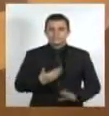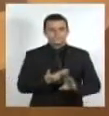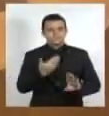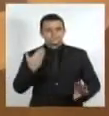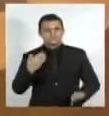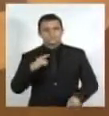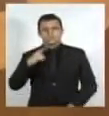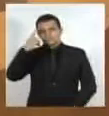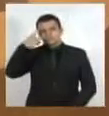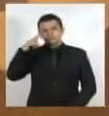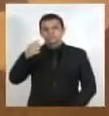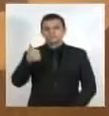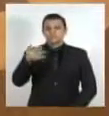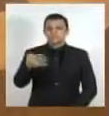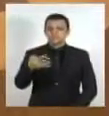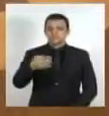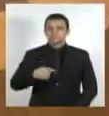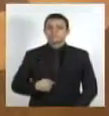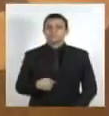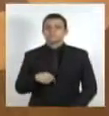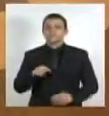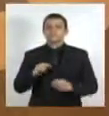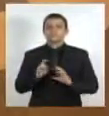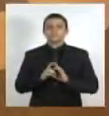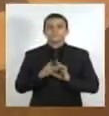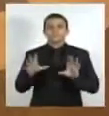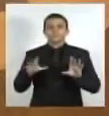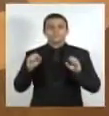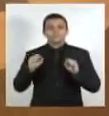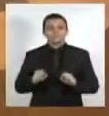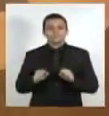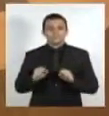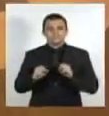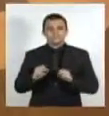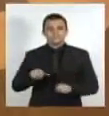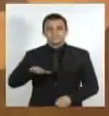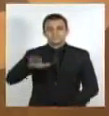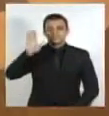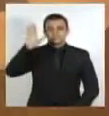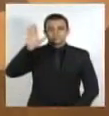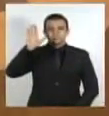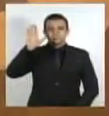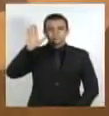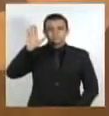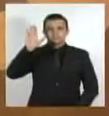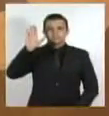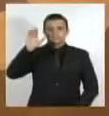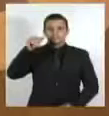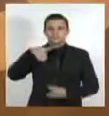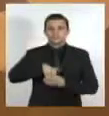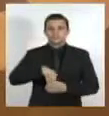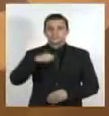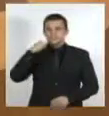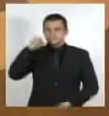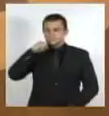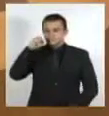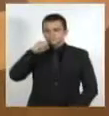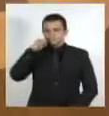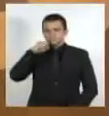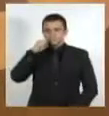dia 14, para ficar em condições institucionais de disputar uma cadeira no